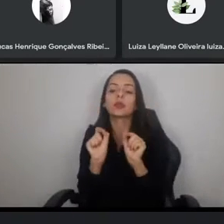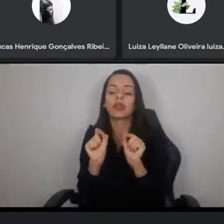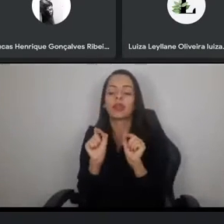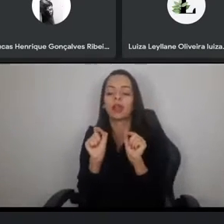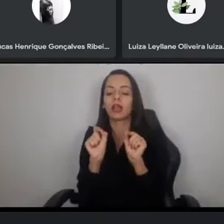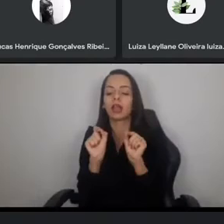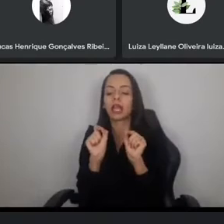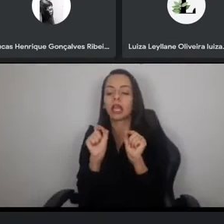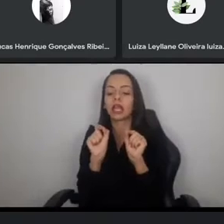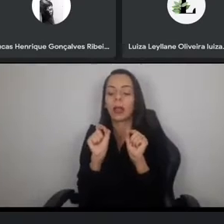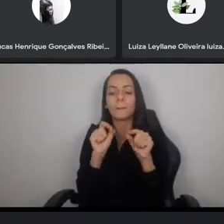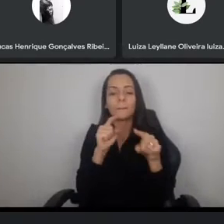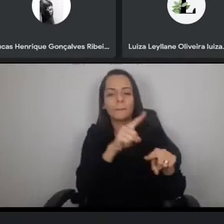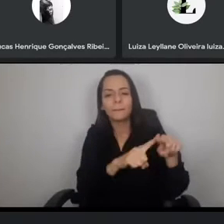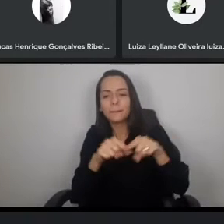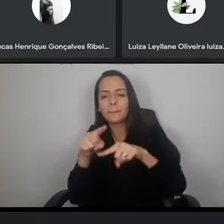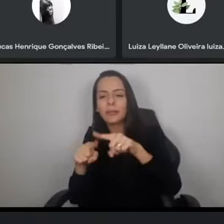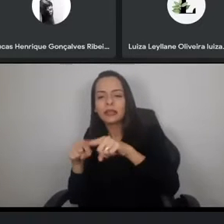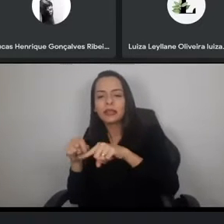nossos aparelhos